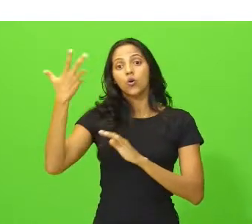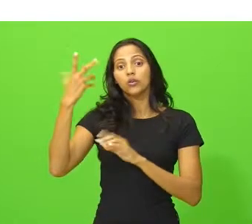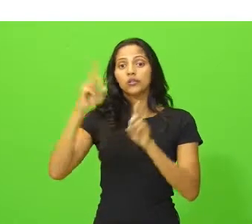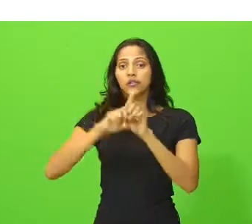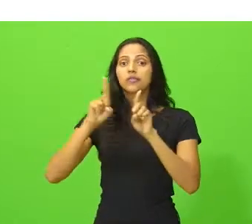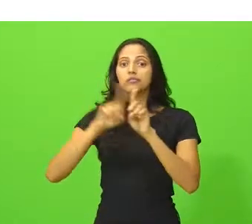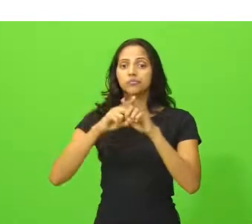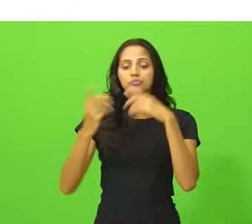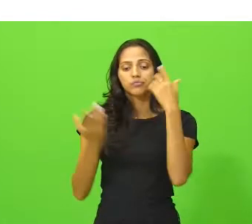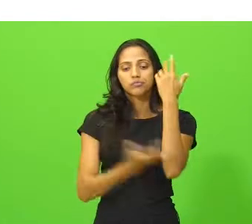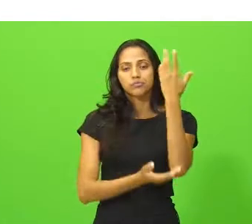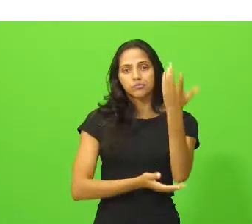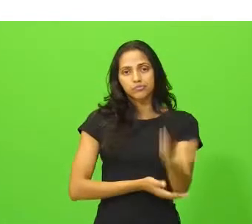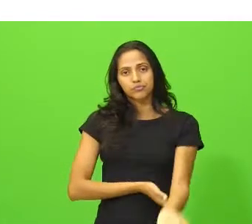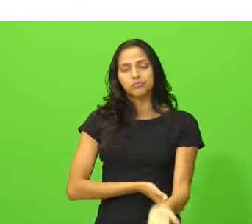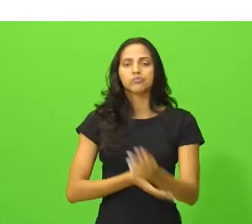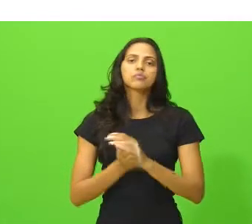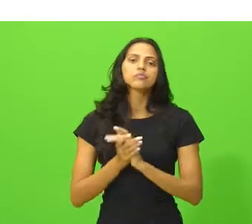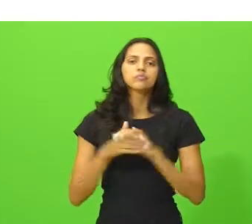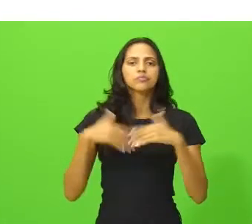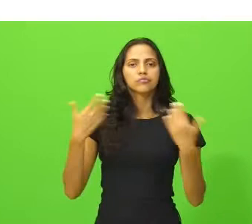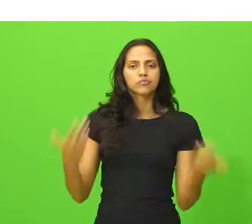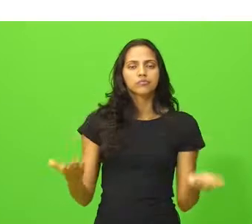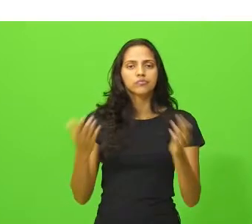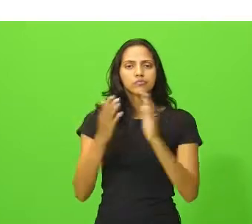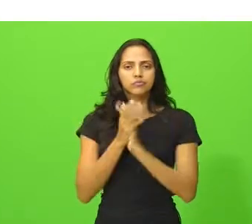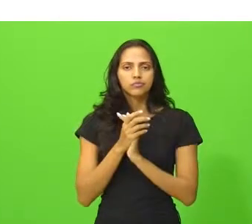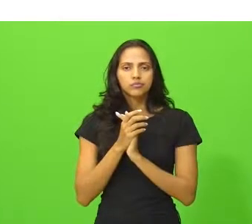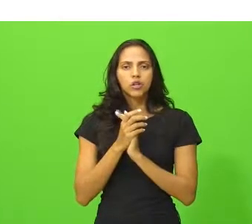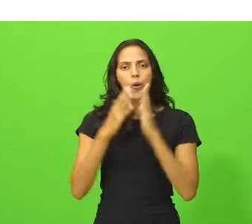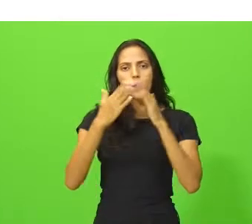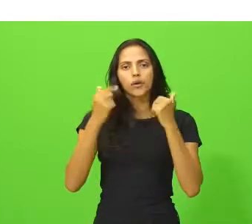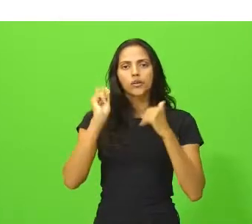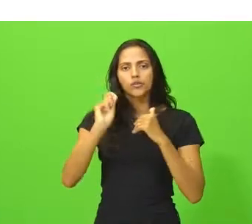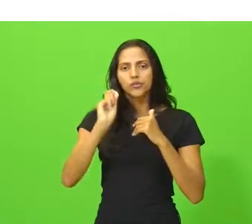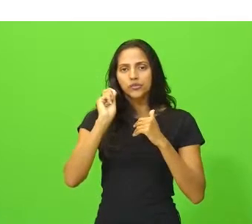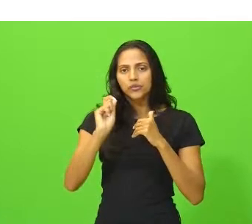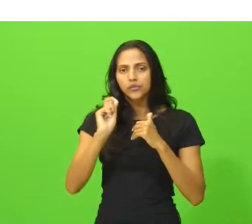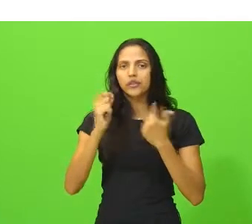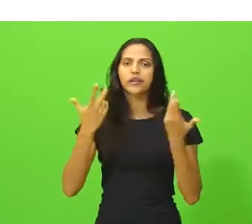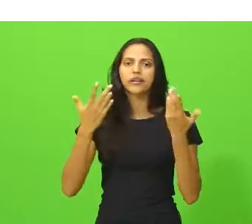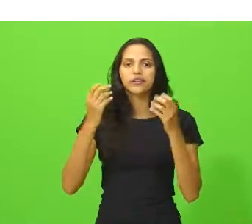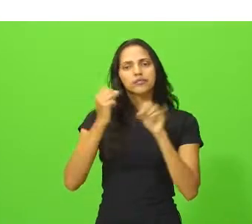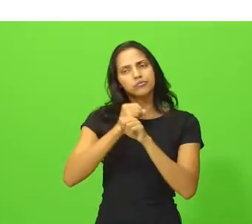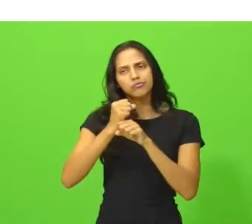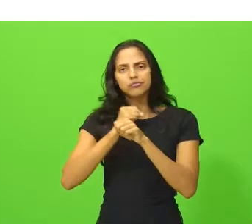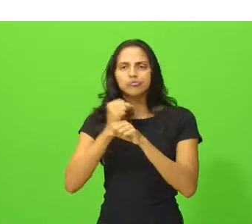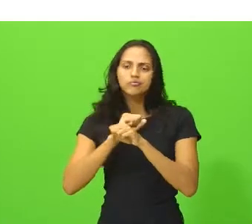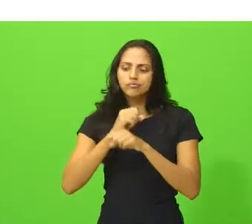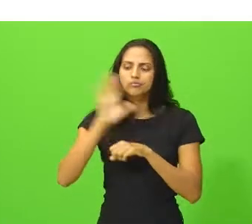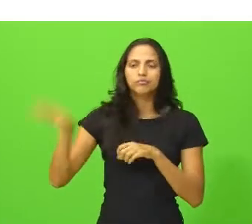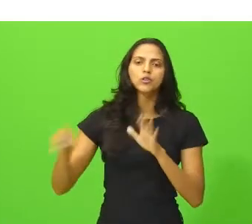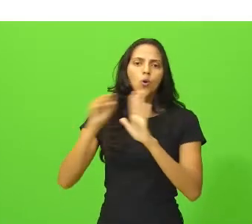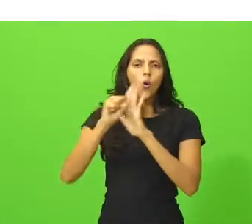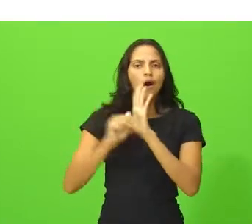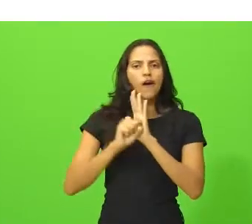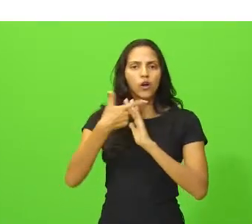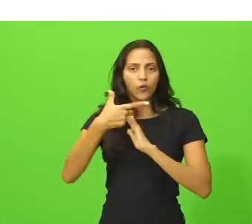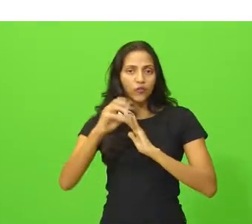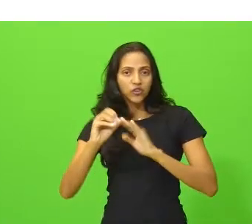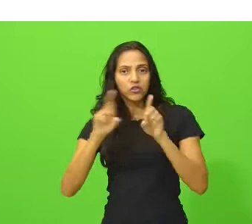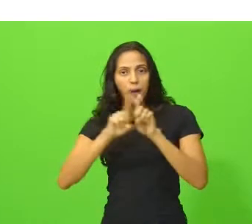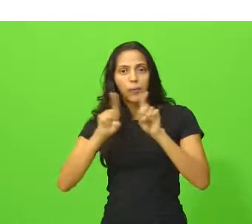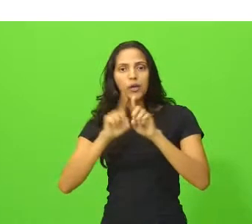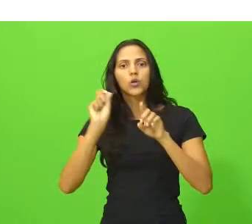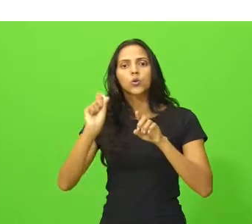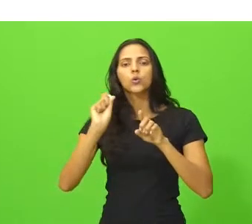aconteceram durante esses últimos decênios. E aí ele pede que, a partir da última década, né, verificasse a ocorrência no Brasil